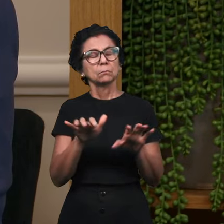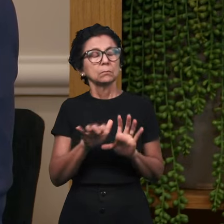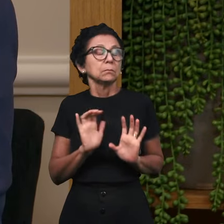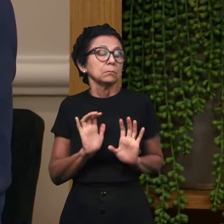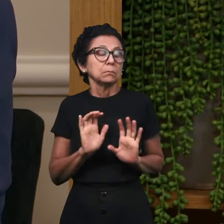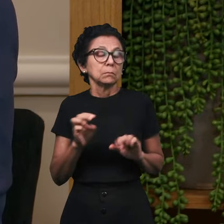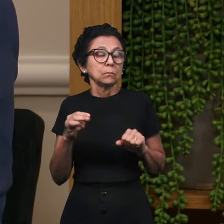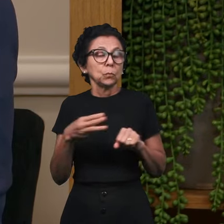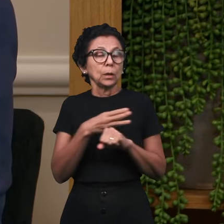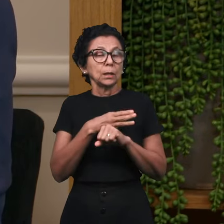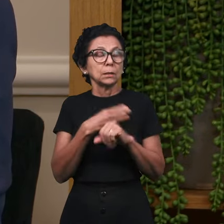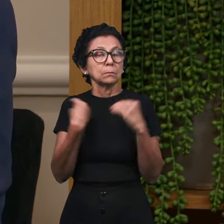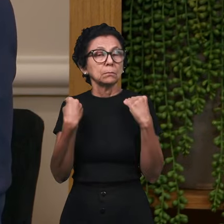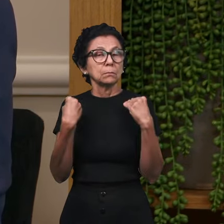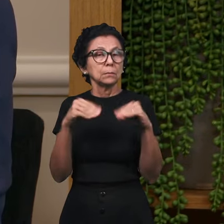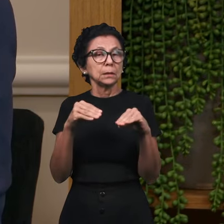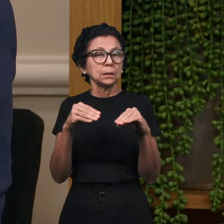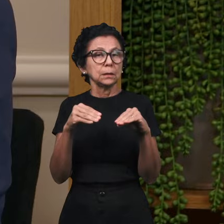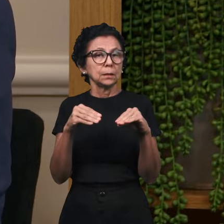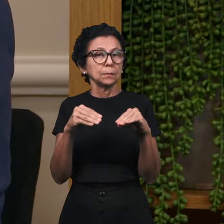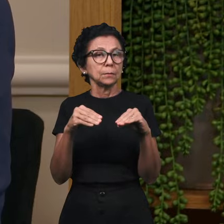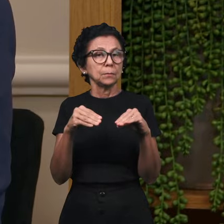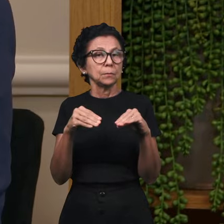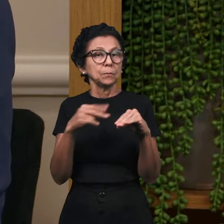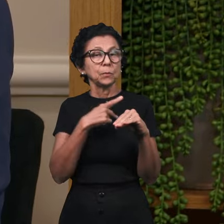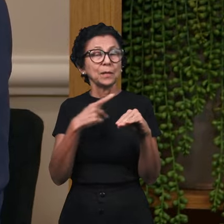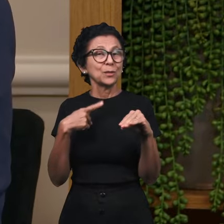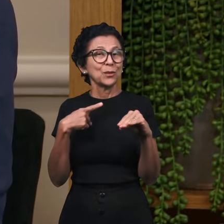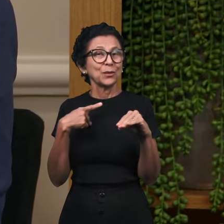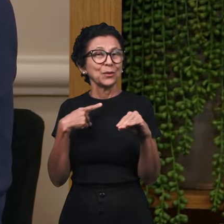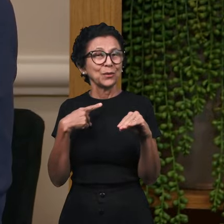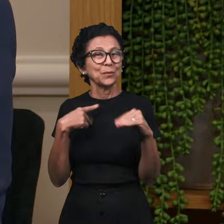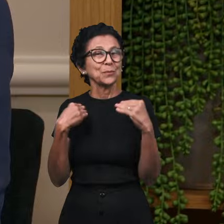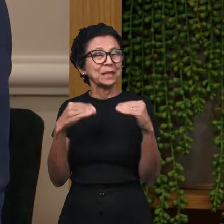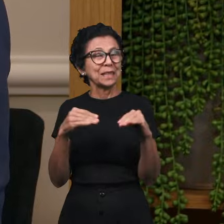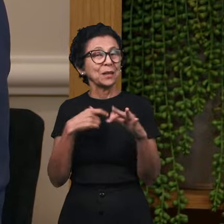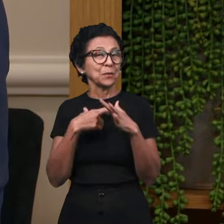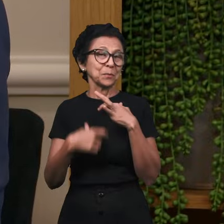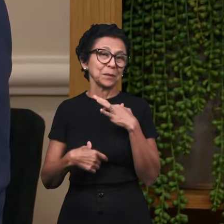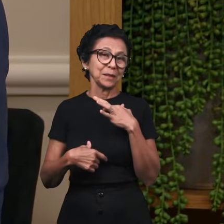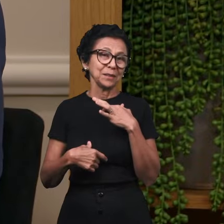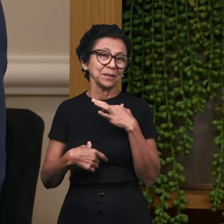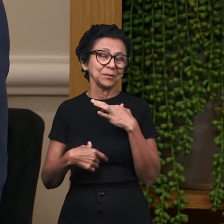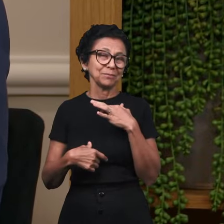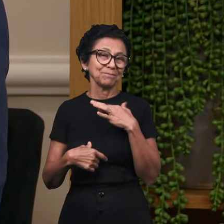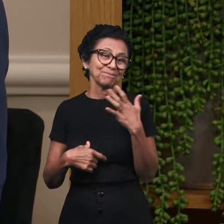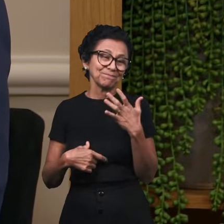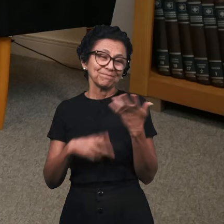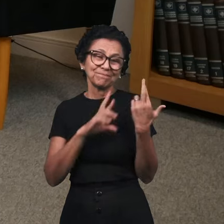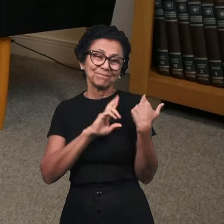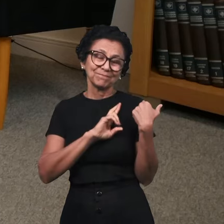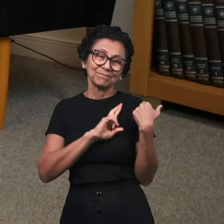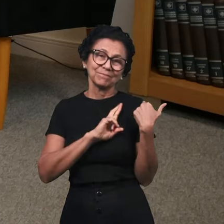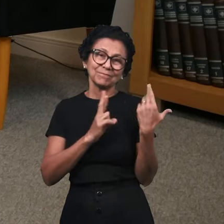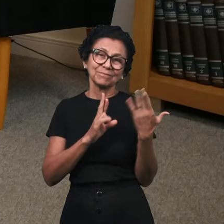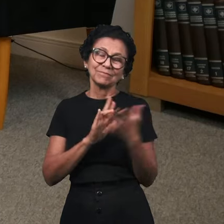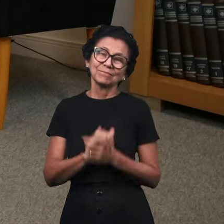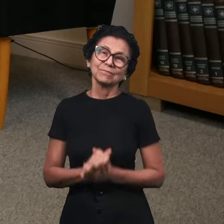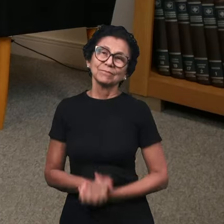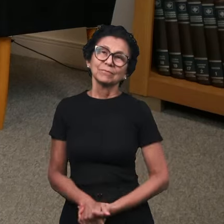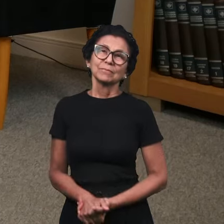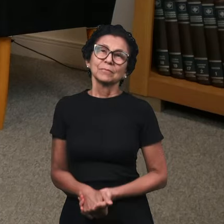WhatsApp, e ele vai passar esse sonho com seu nomezinho para o pastor da igreja ou para o obreiro responsável, e esse